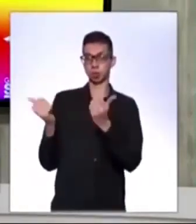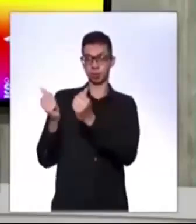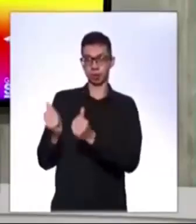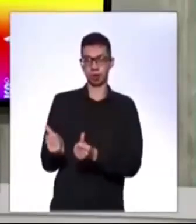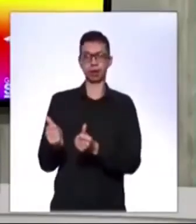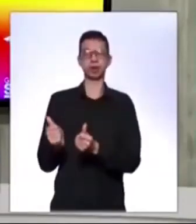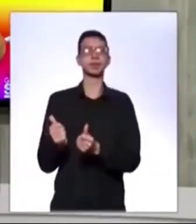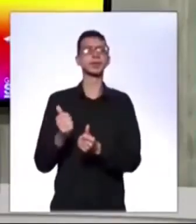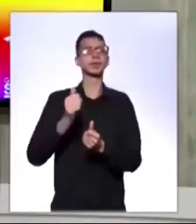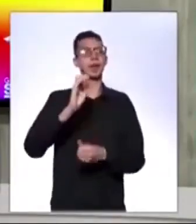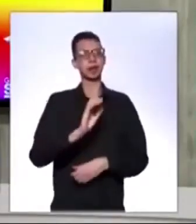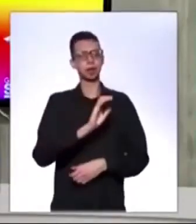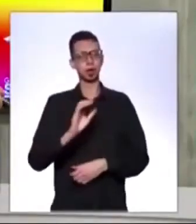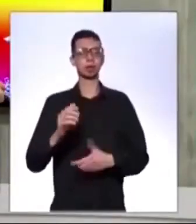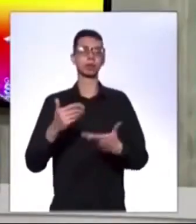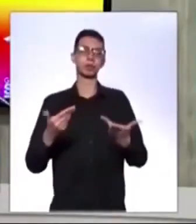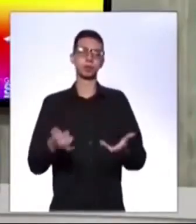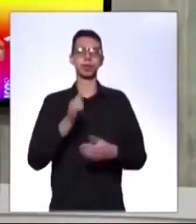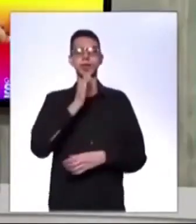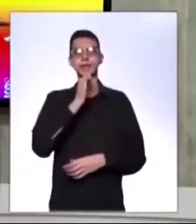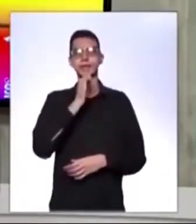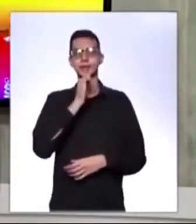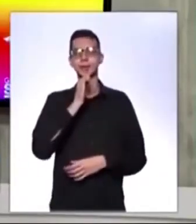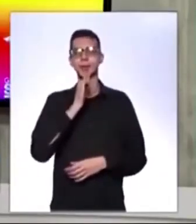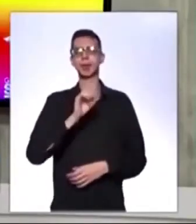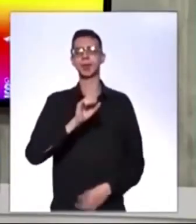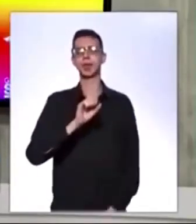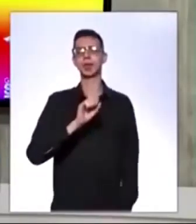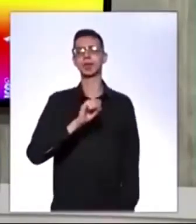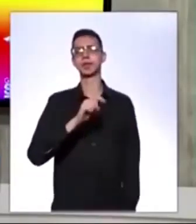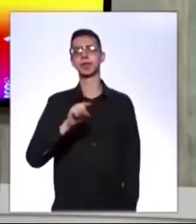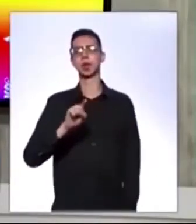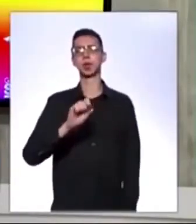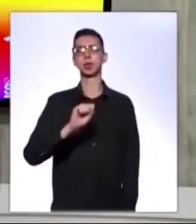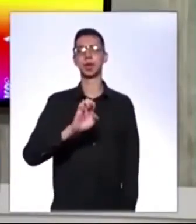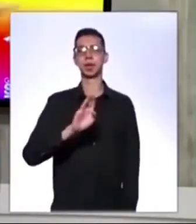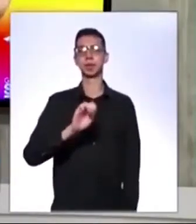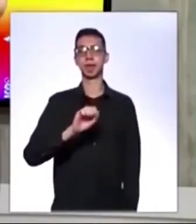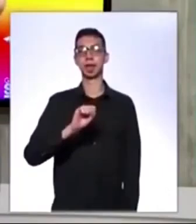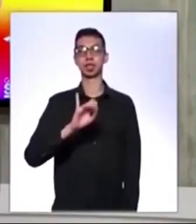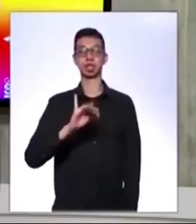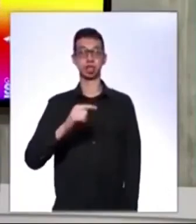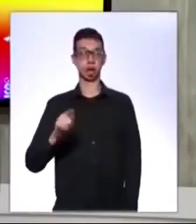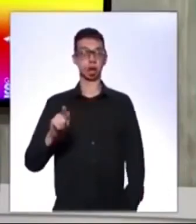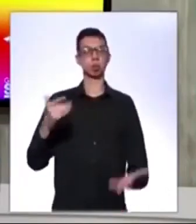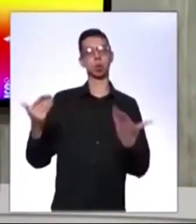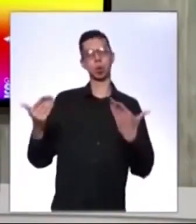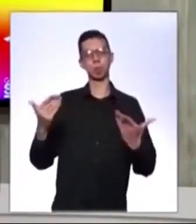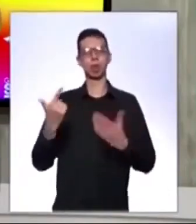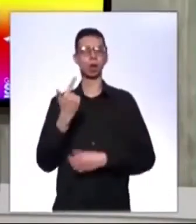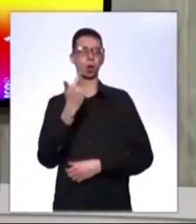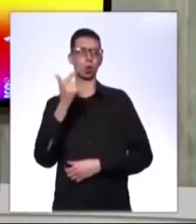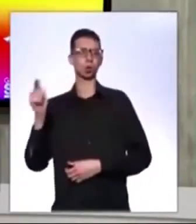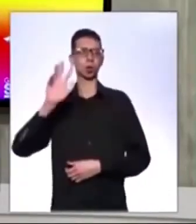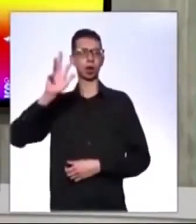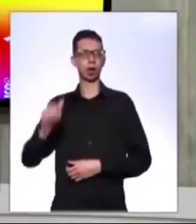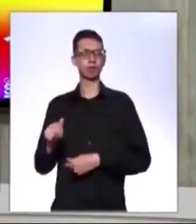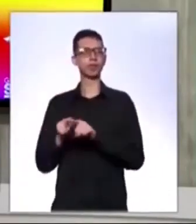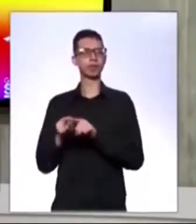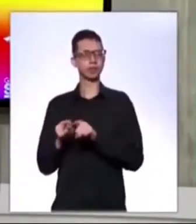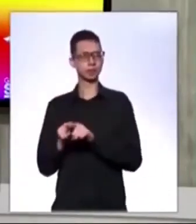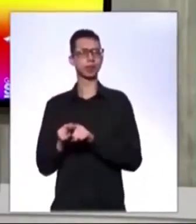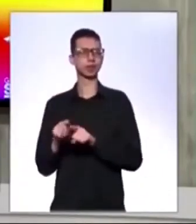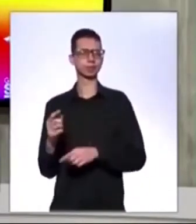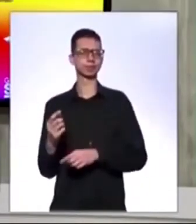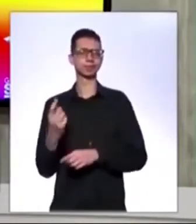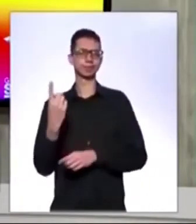São Jorge, tá certo? São Sebastião é Oxóssi, e assim sucessivamente. Então, para eles poderem dançar,